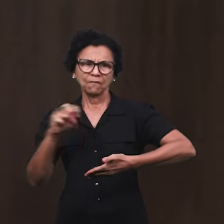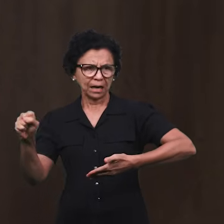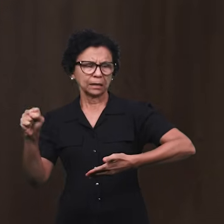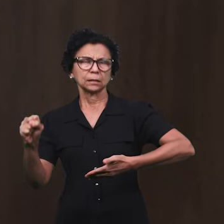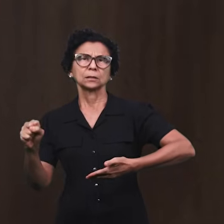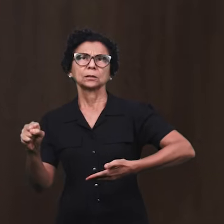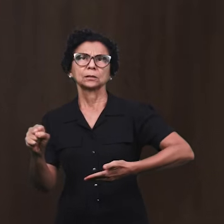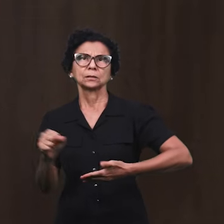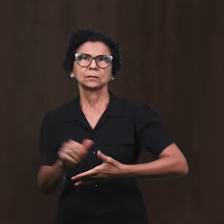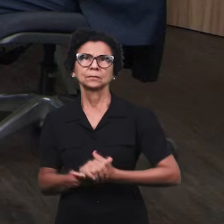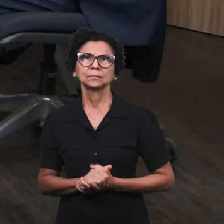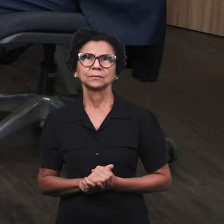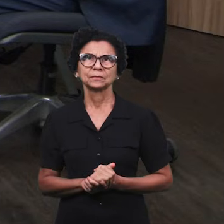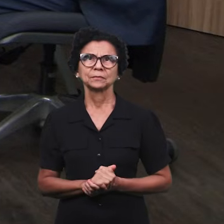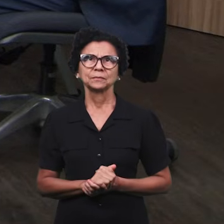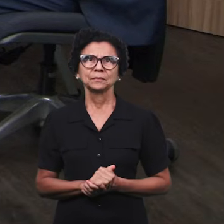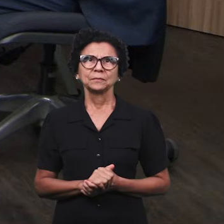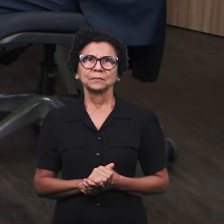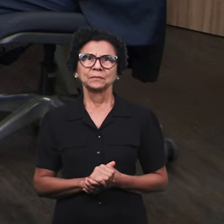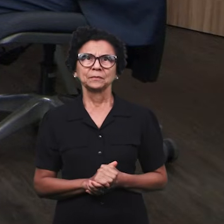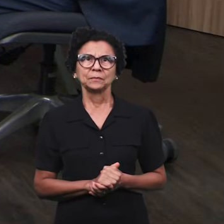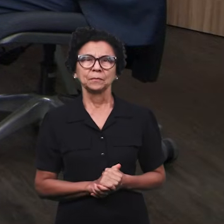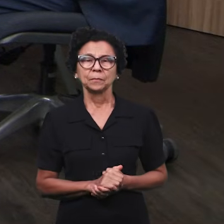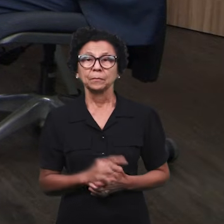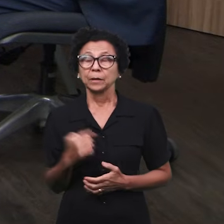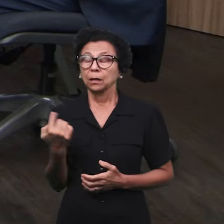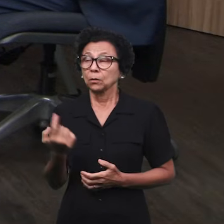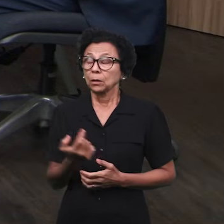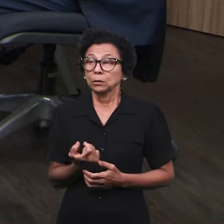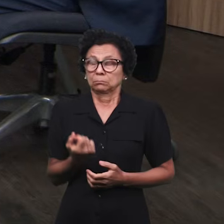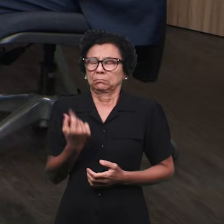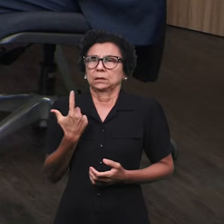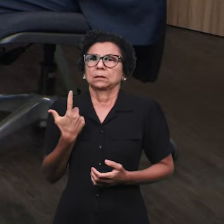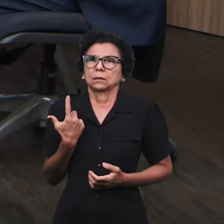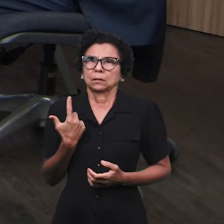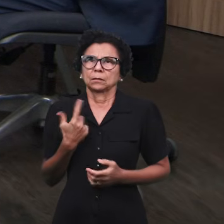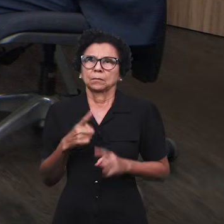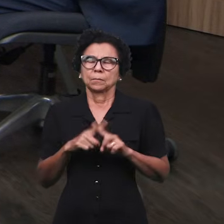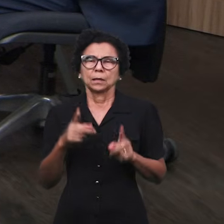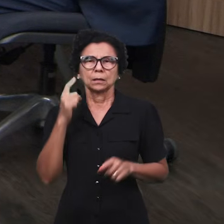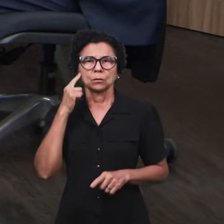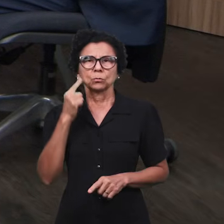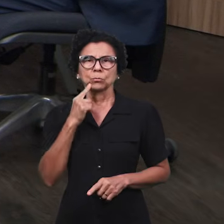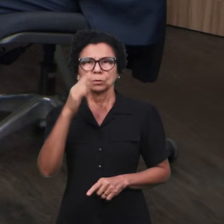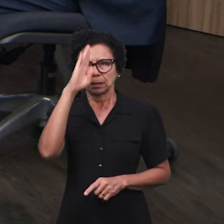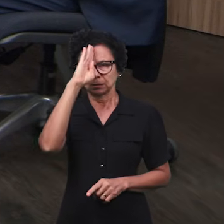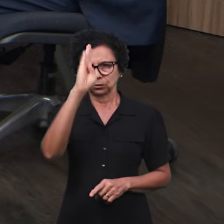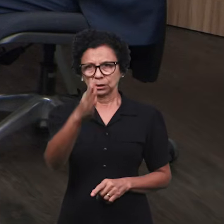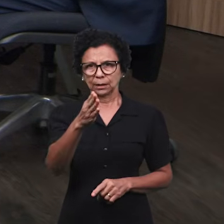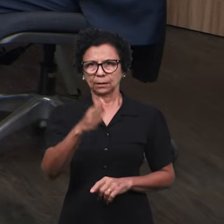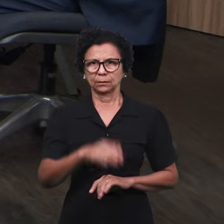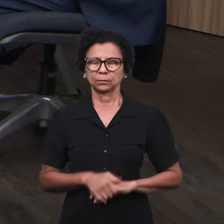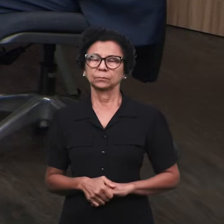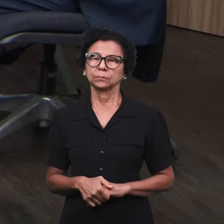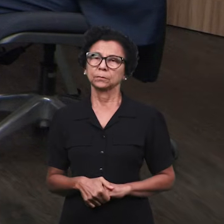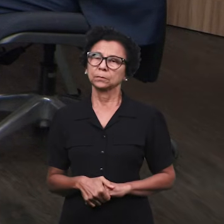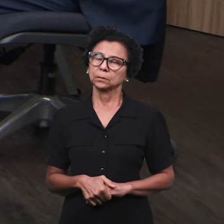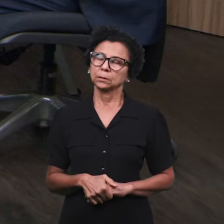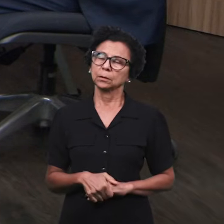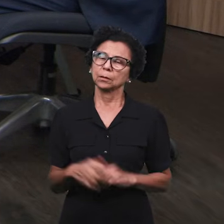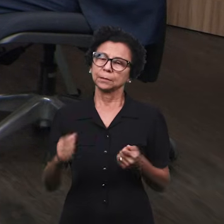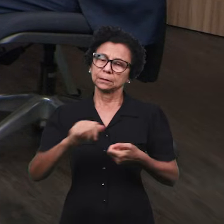meu Deus, mas para eles não, eles são diretos. Então, nós vamos fazer adaptações. É uma língua, ela tem a